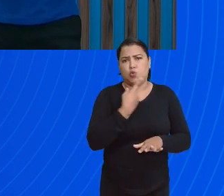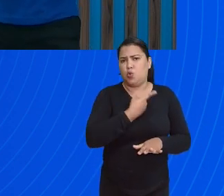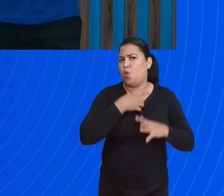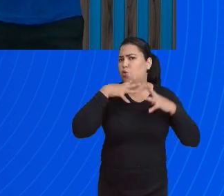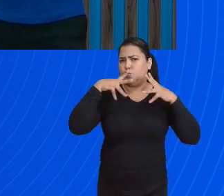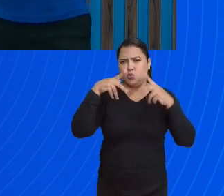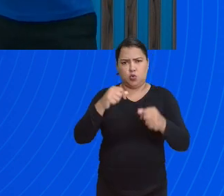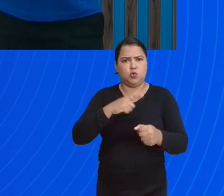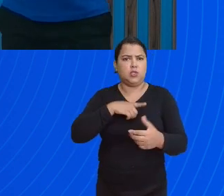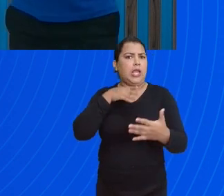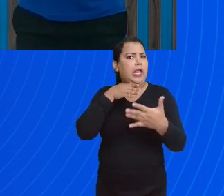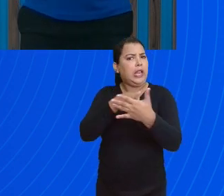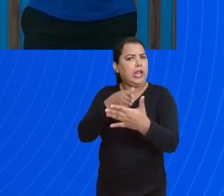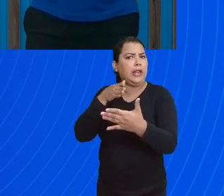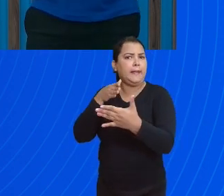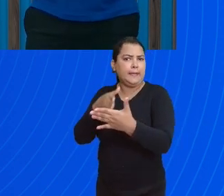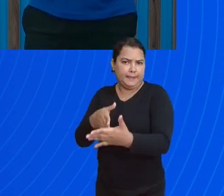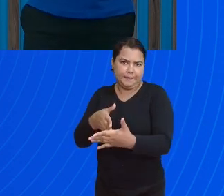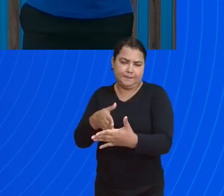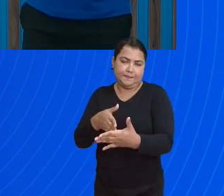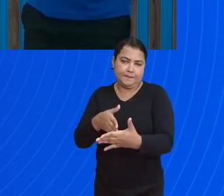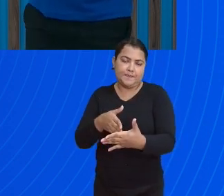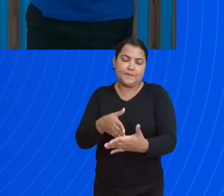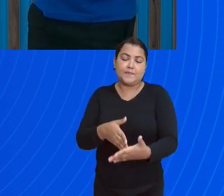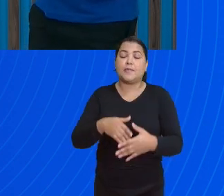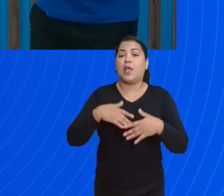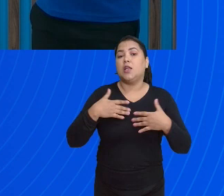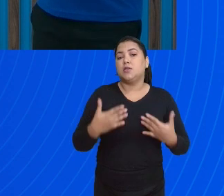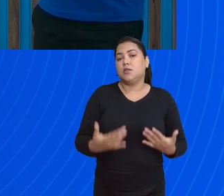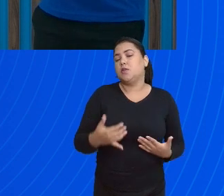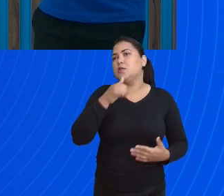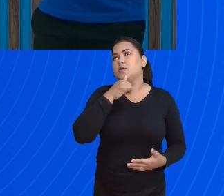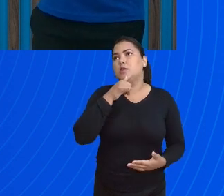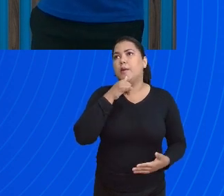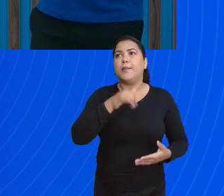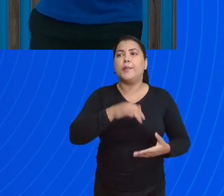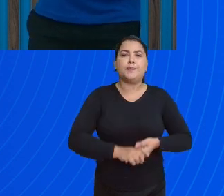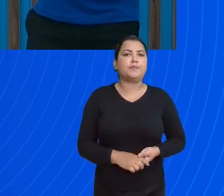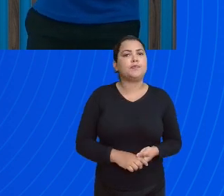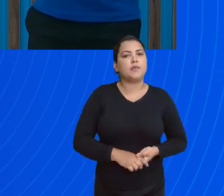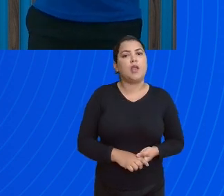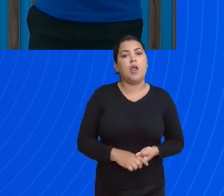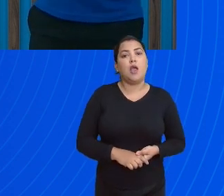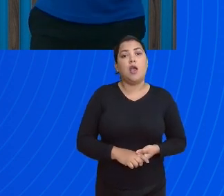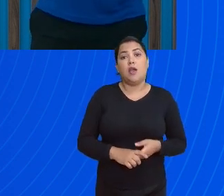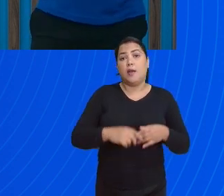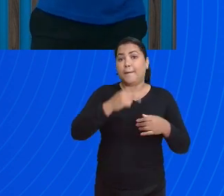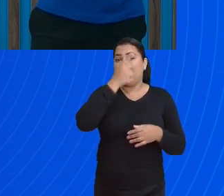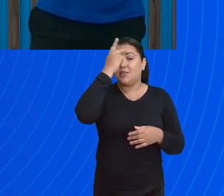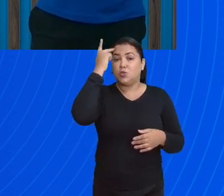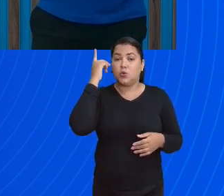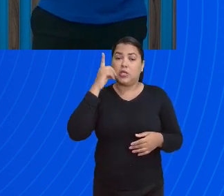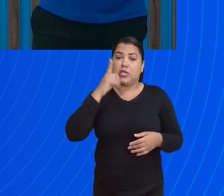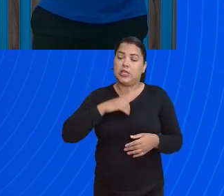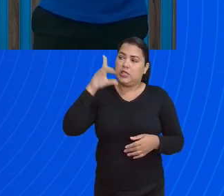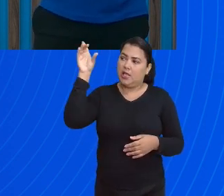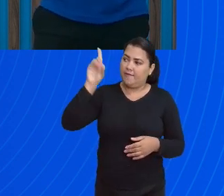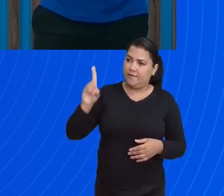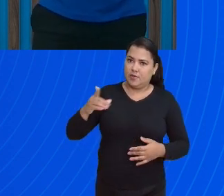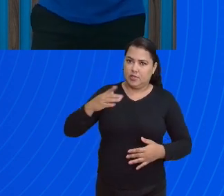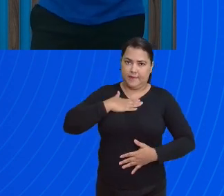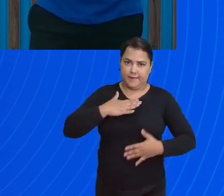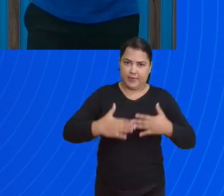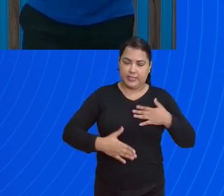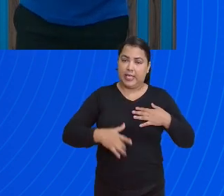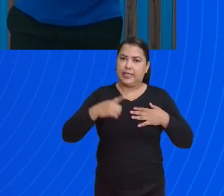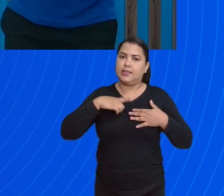né? E aí, durante a nossa vida, por exemplo, as pessoas com portadores de necessidade de deficiência física, ele tem